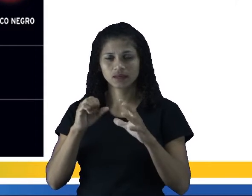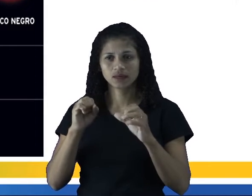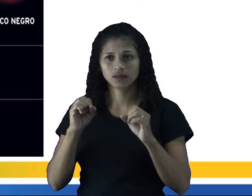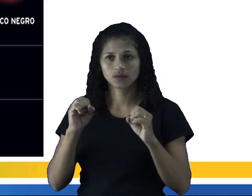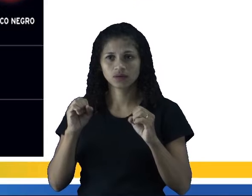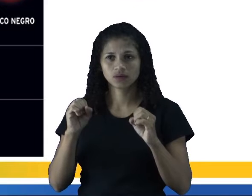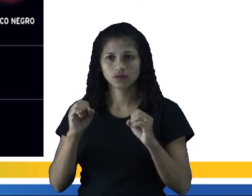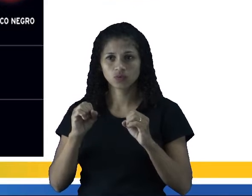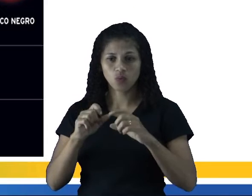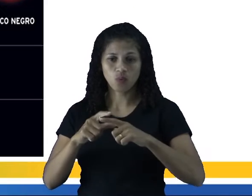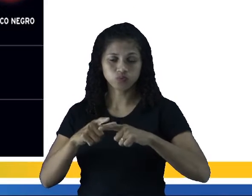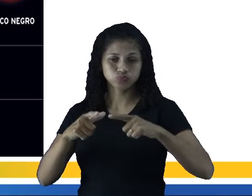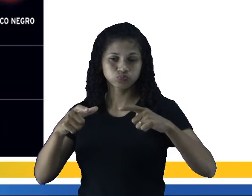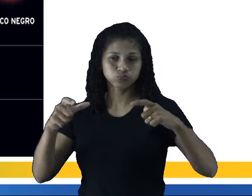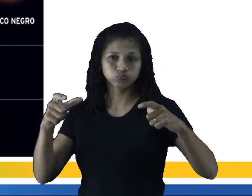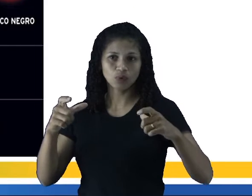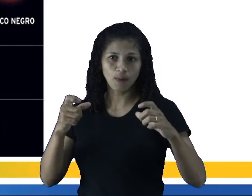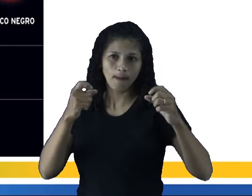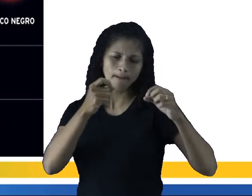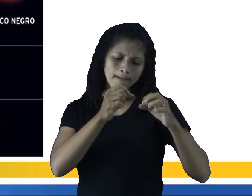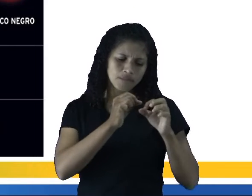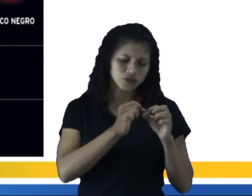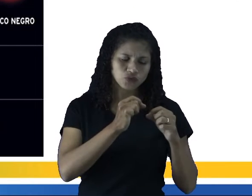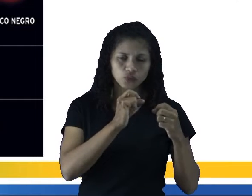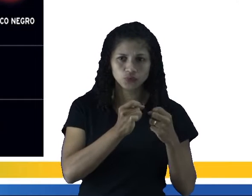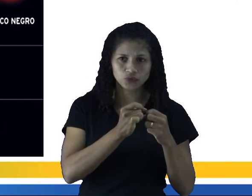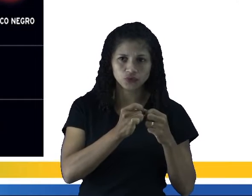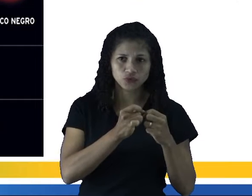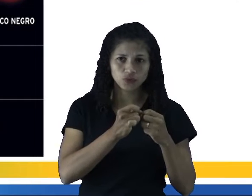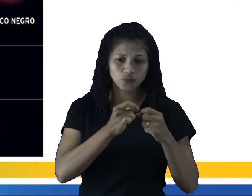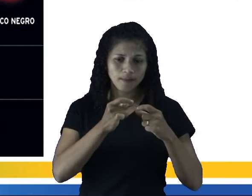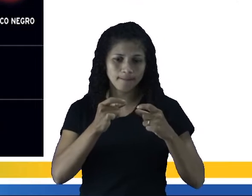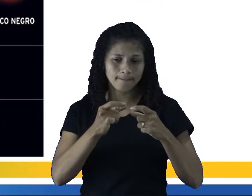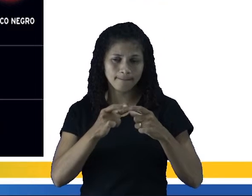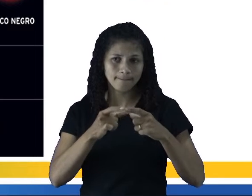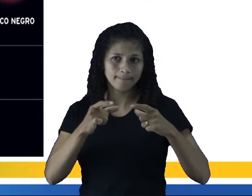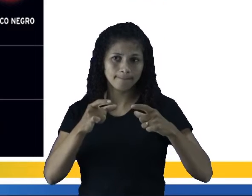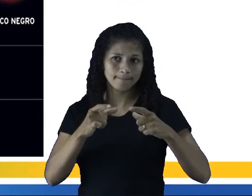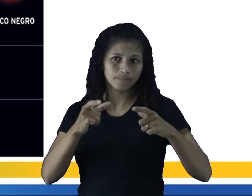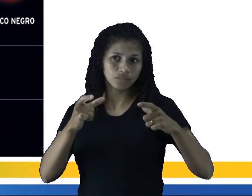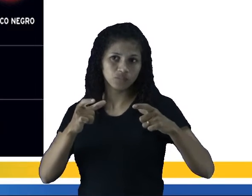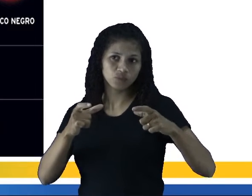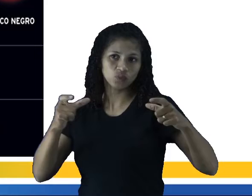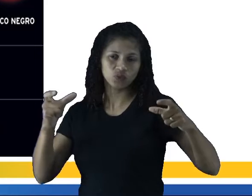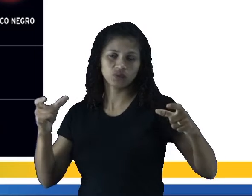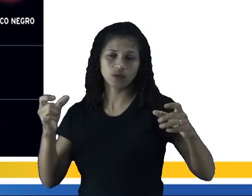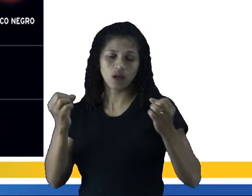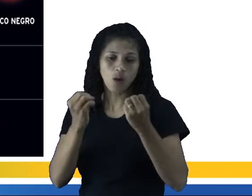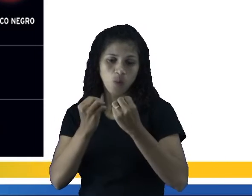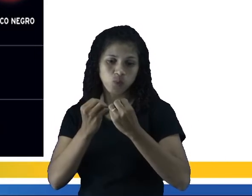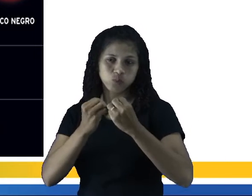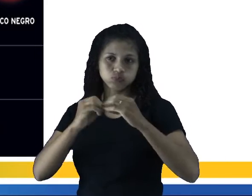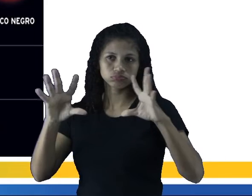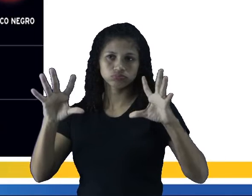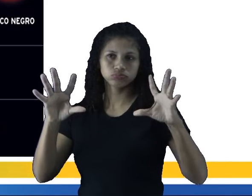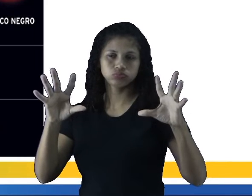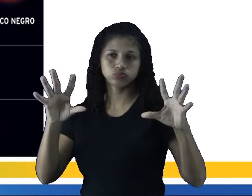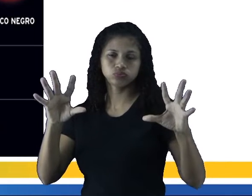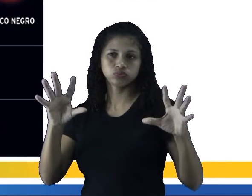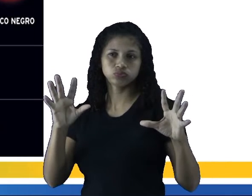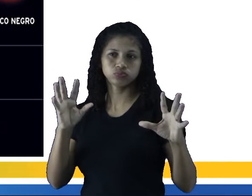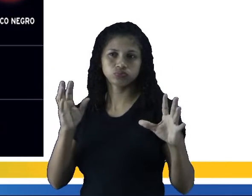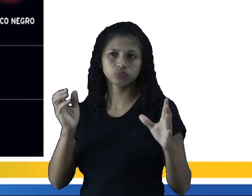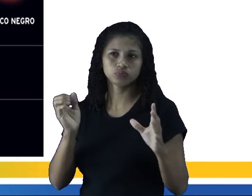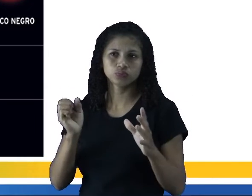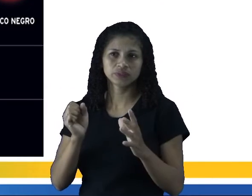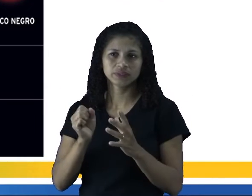transforma numa gigante, né? E quando essa gigante explode, ela vira uma supernova. Então, essa supernova explode, ela vai o quê?